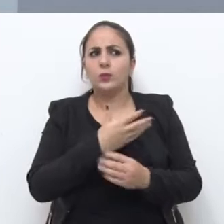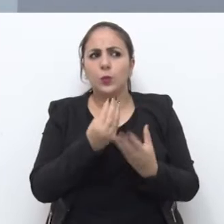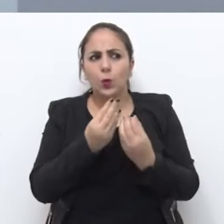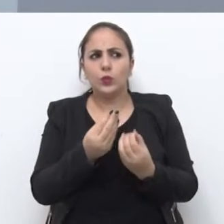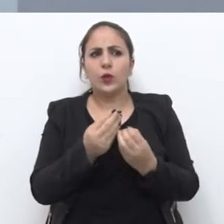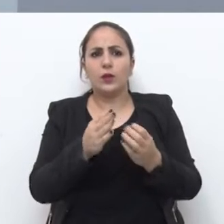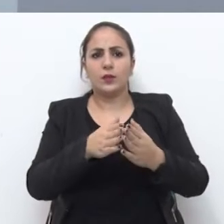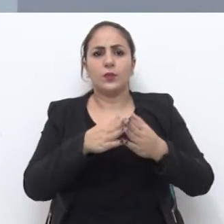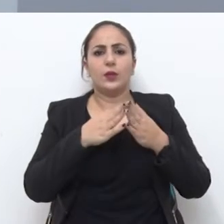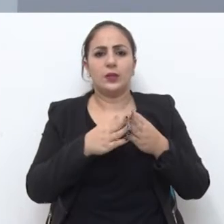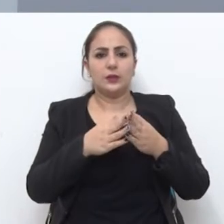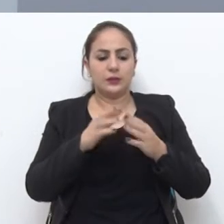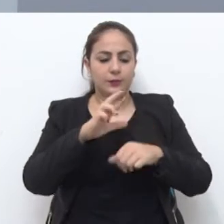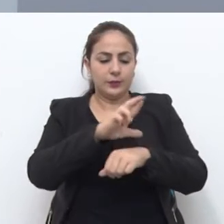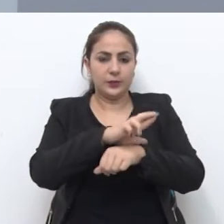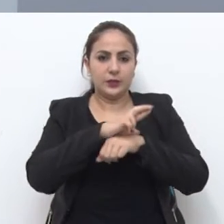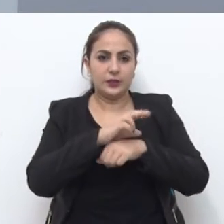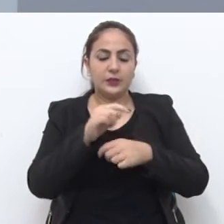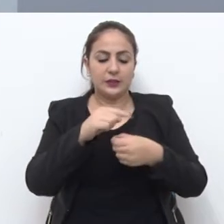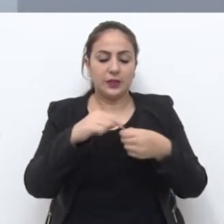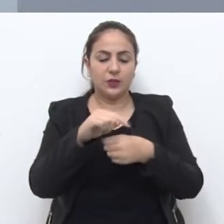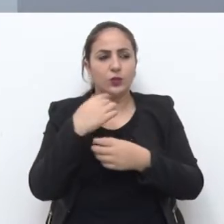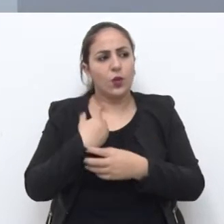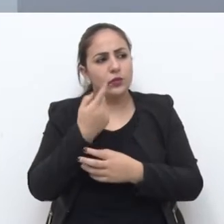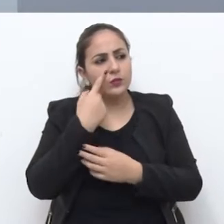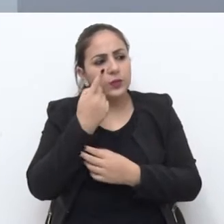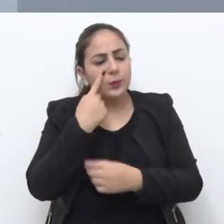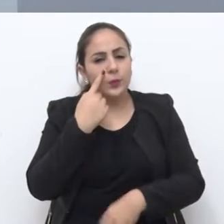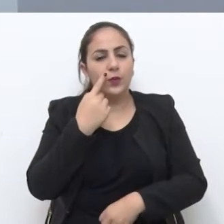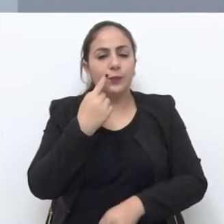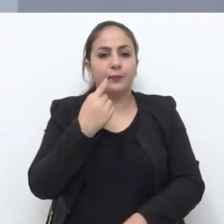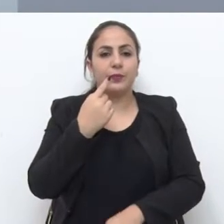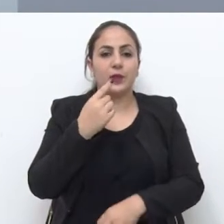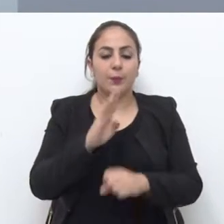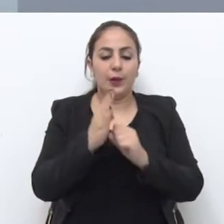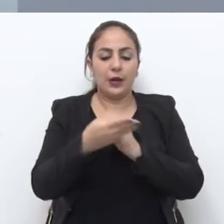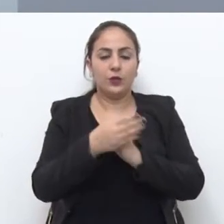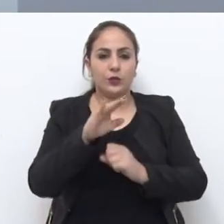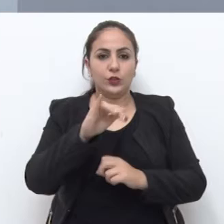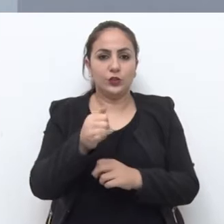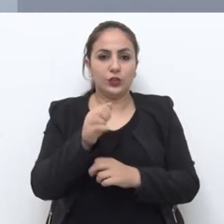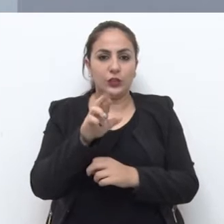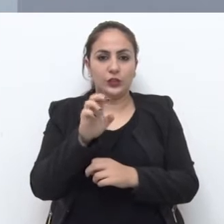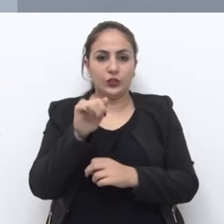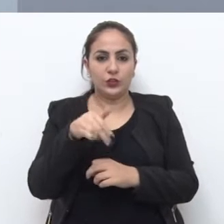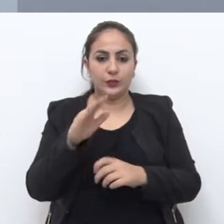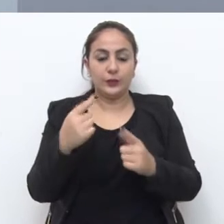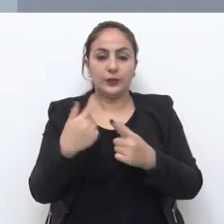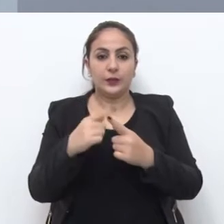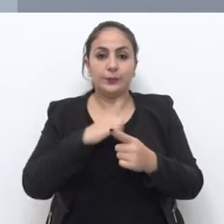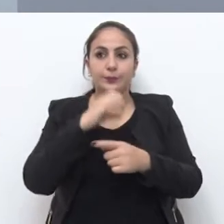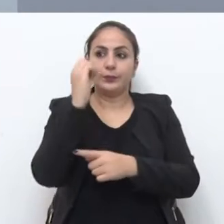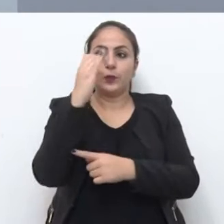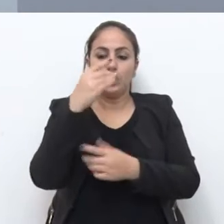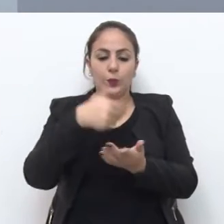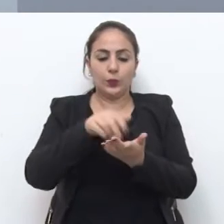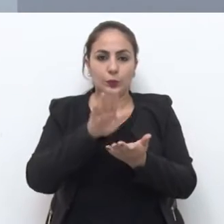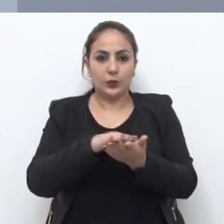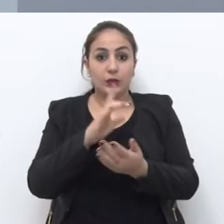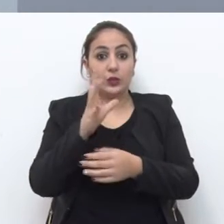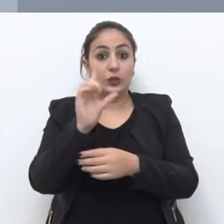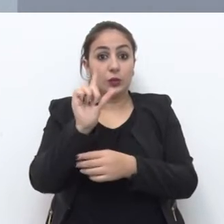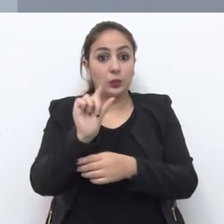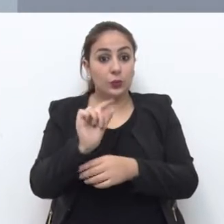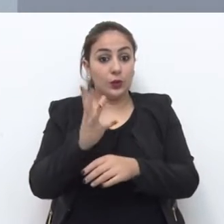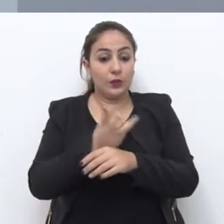cidade e nos deparamos com uma situação adversa lá na Vila Jardim, onde o sistema eletrônico, a lombada eletrônica que lá reduz a